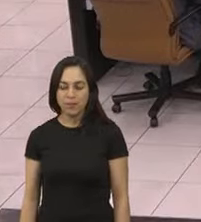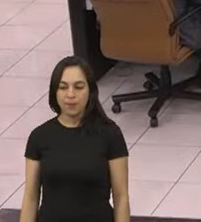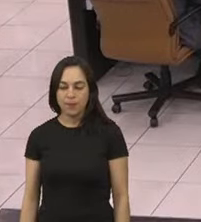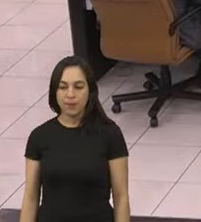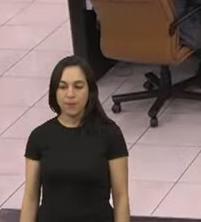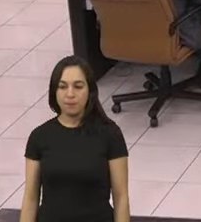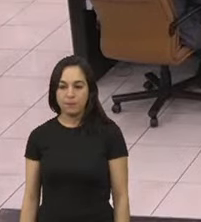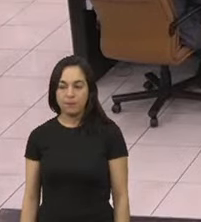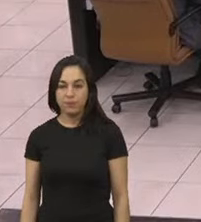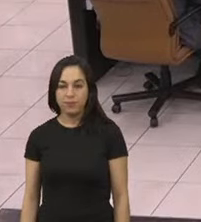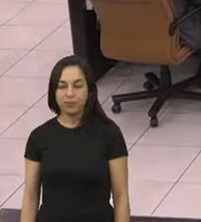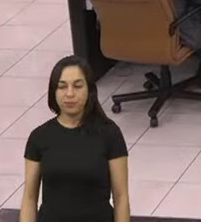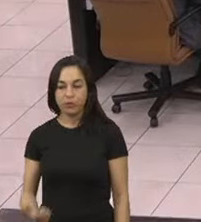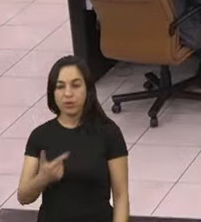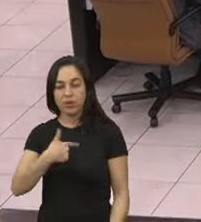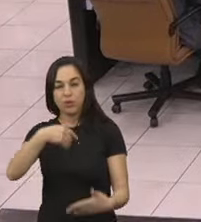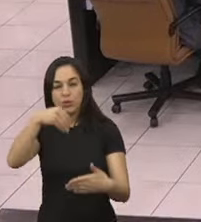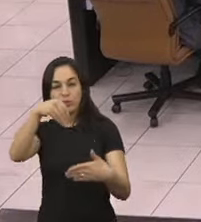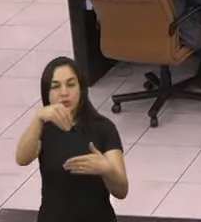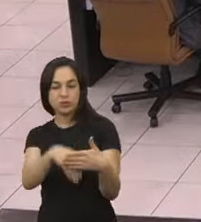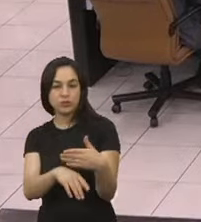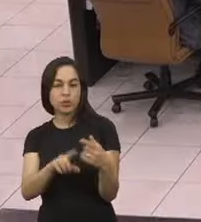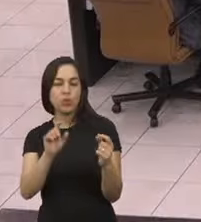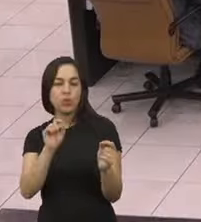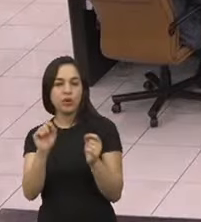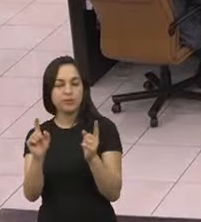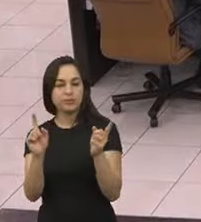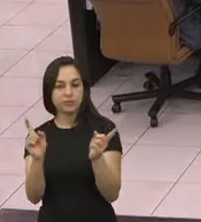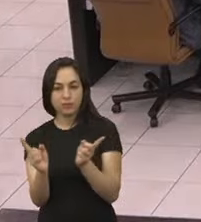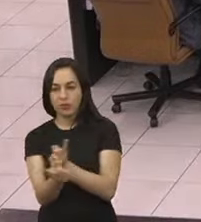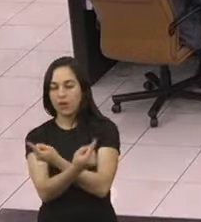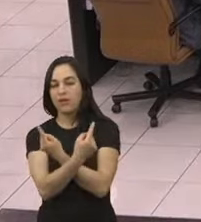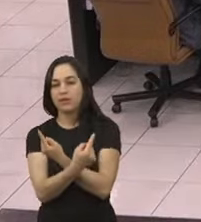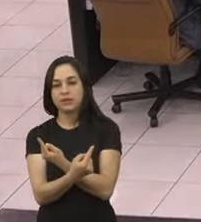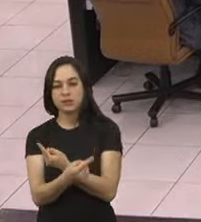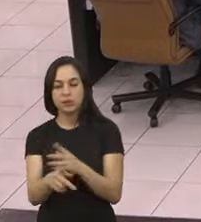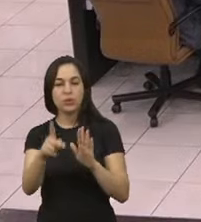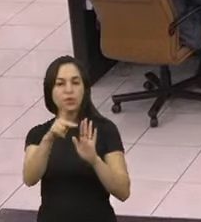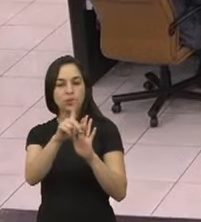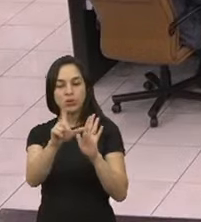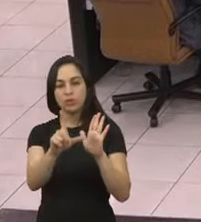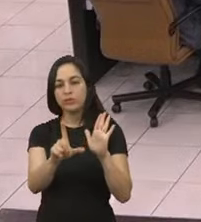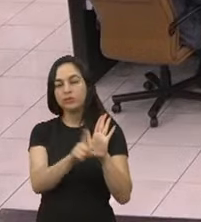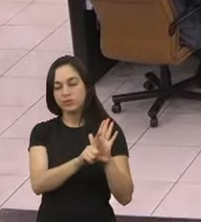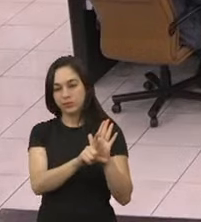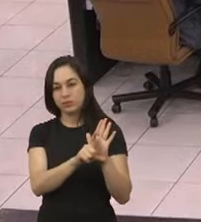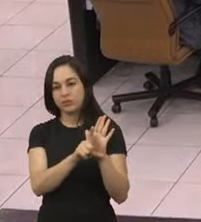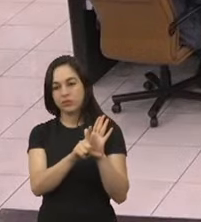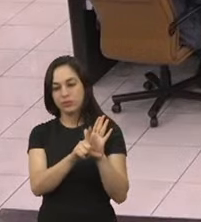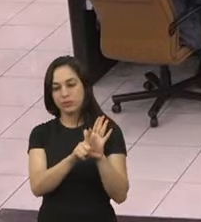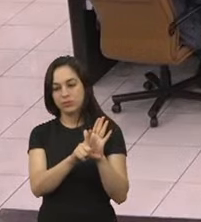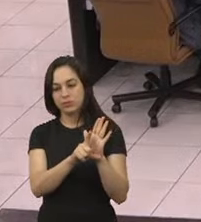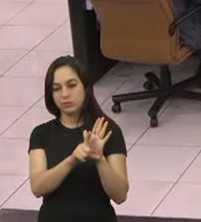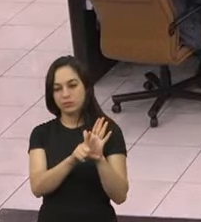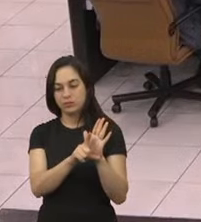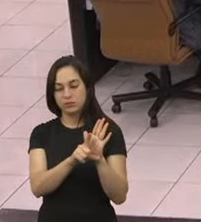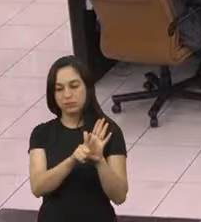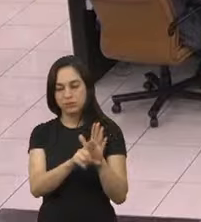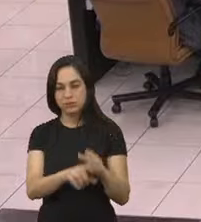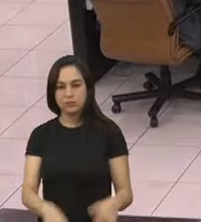Coloque em votação a inversão do projeto.